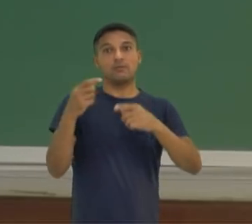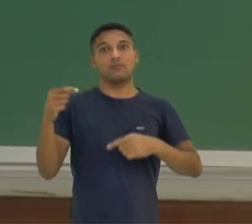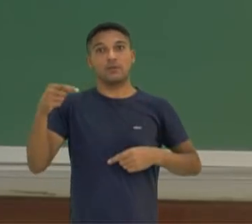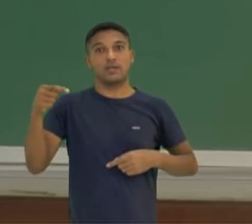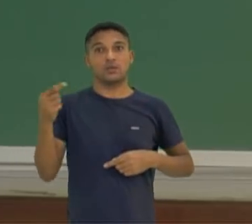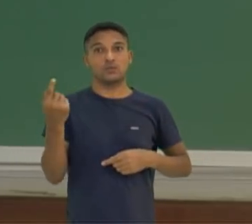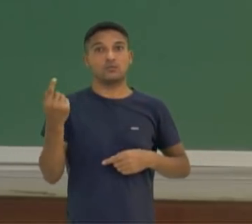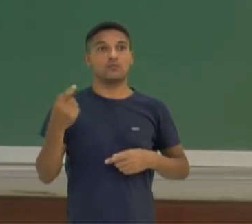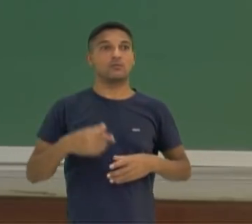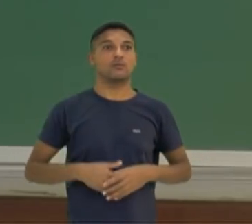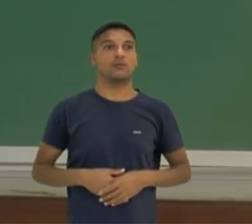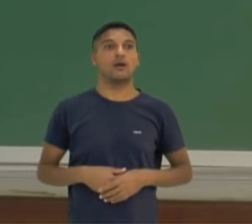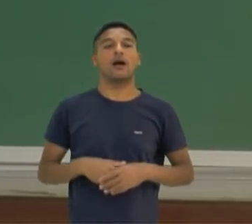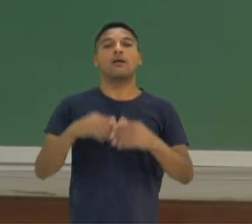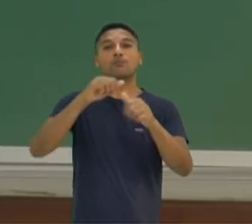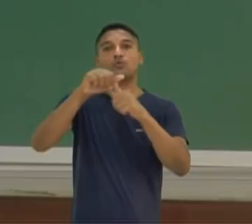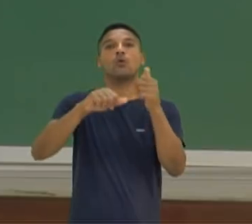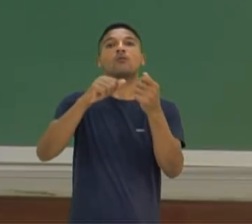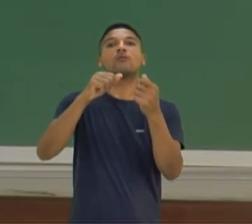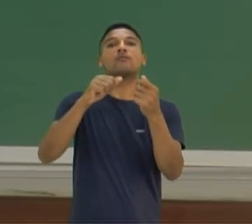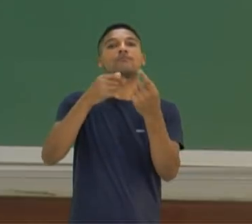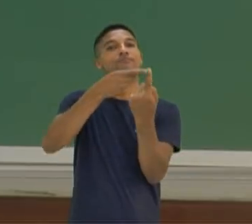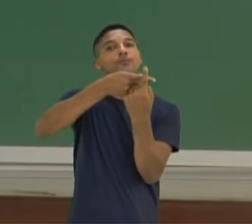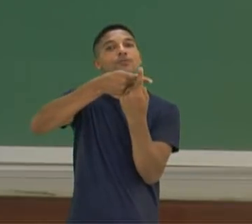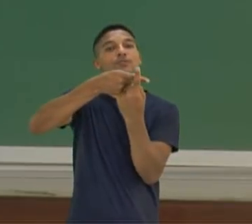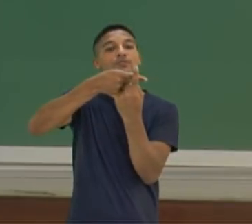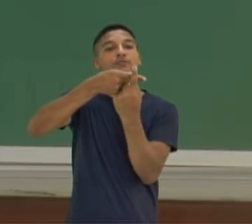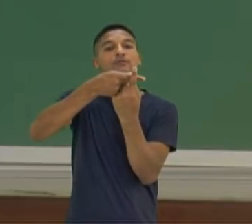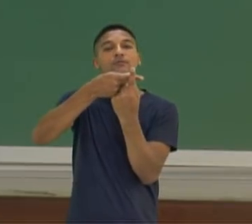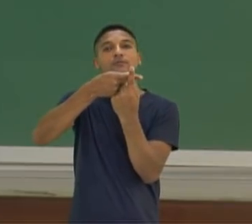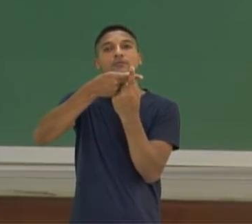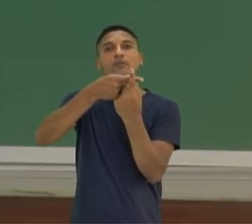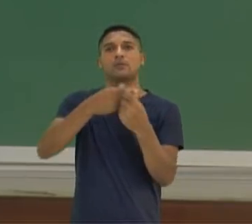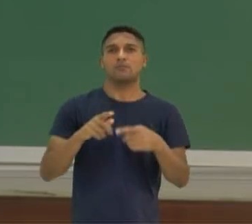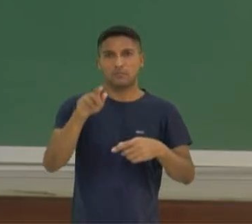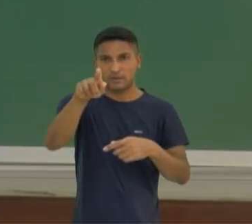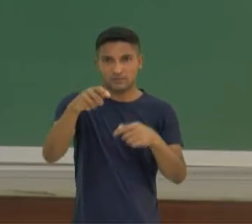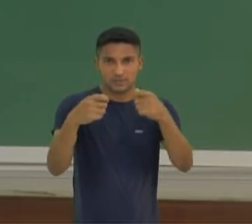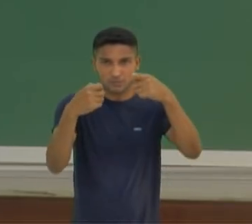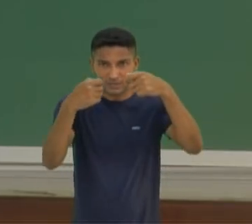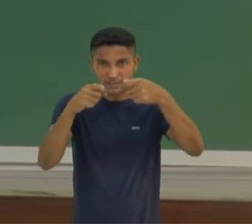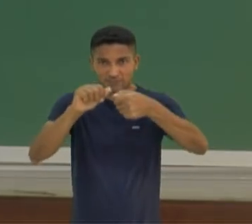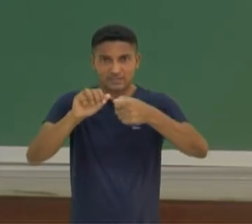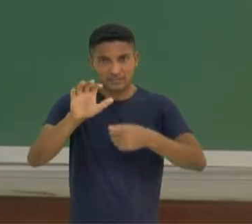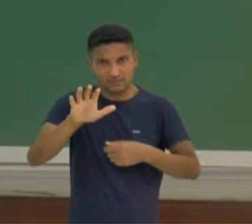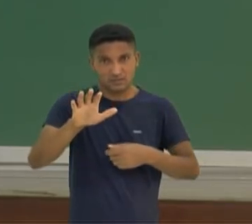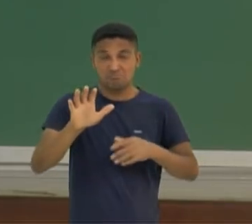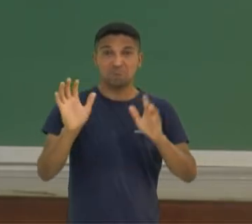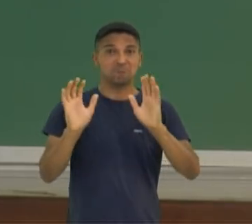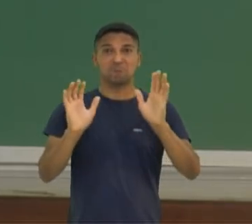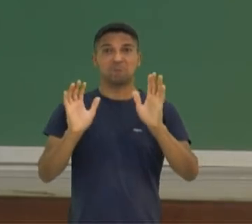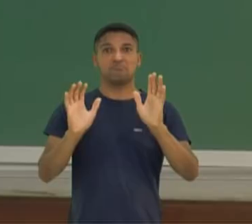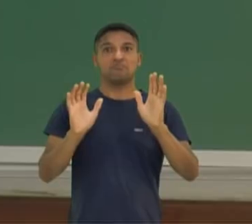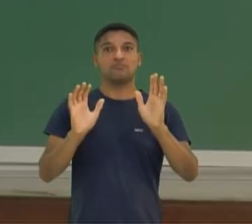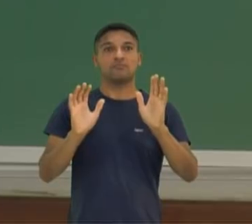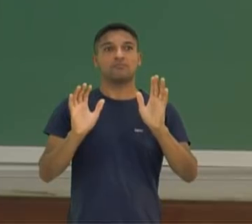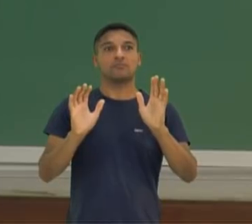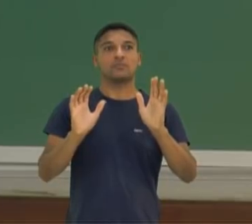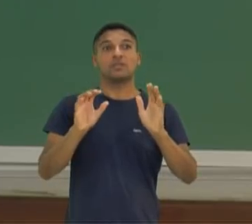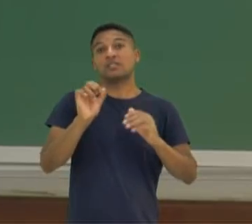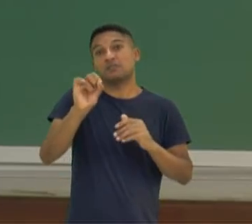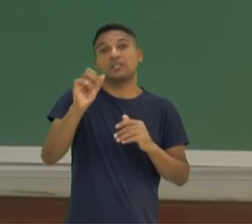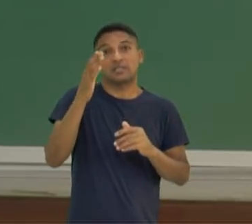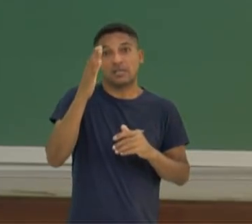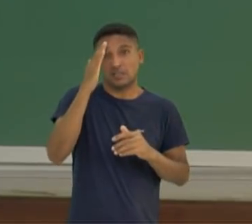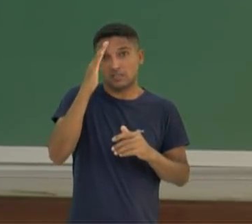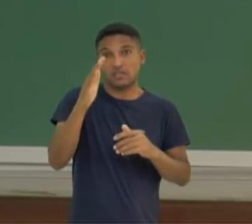resultou num valor positivo. Professora, precisa fazer isso? Não, se vocês quisessem dividir